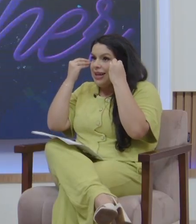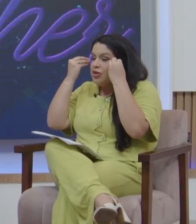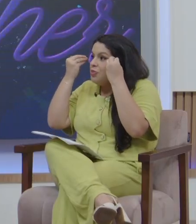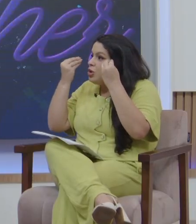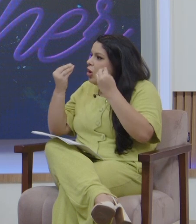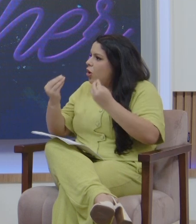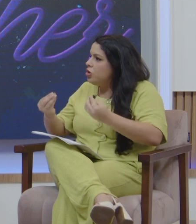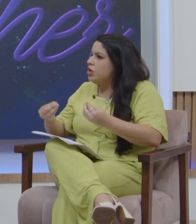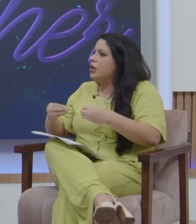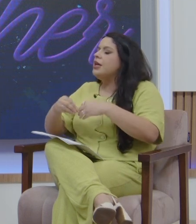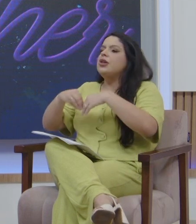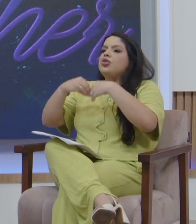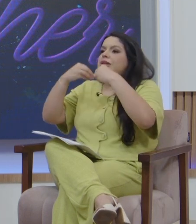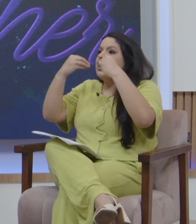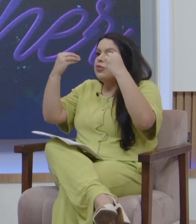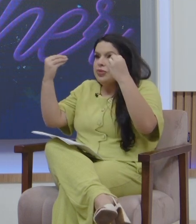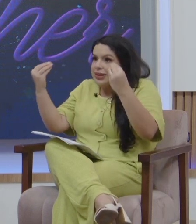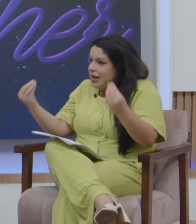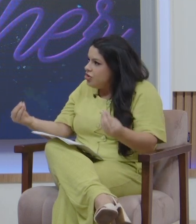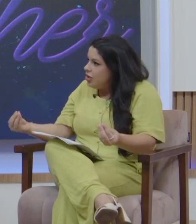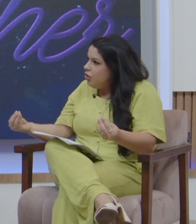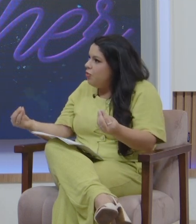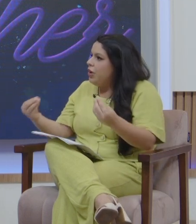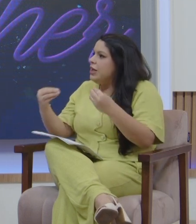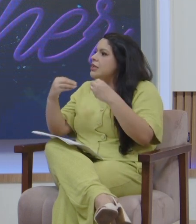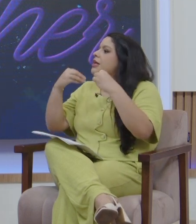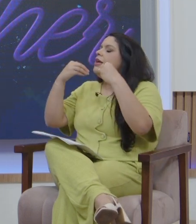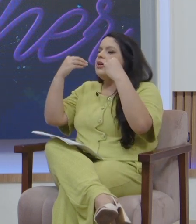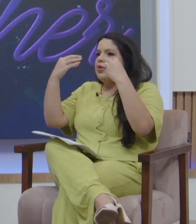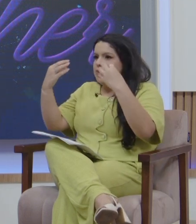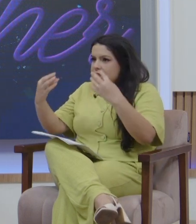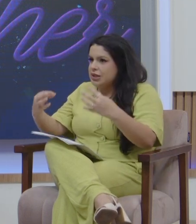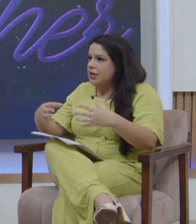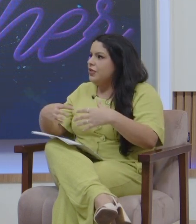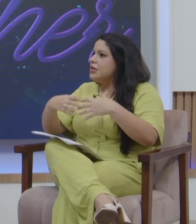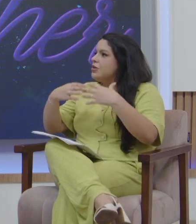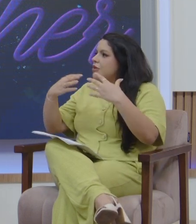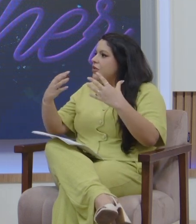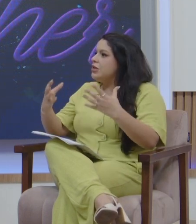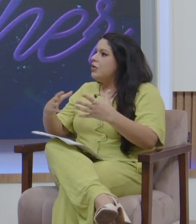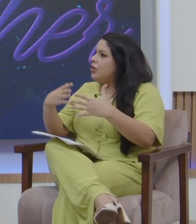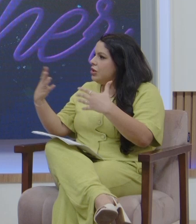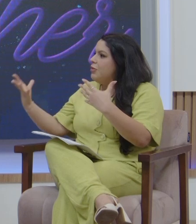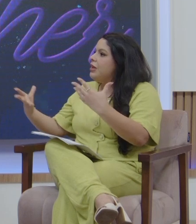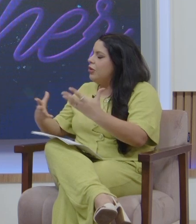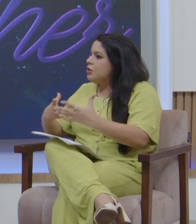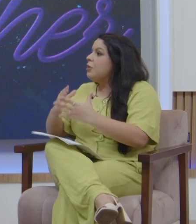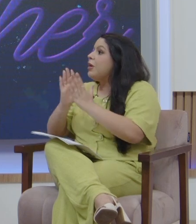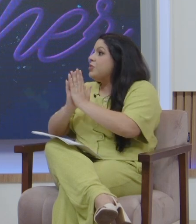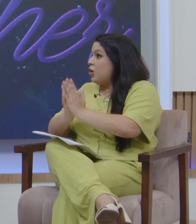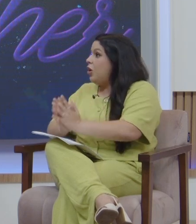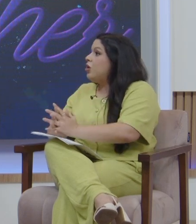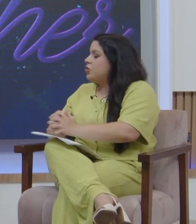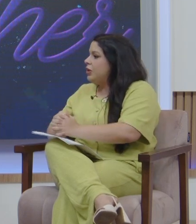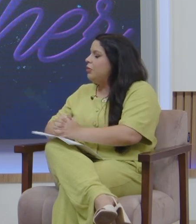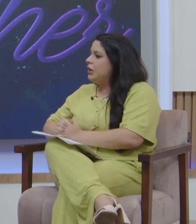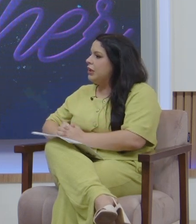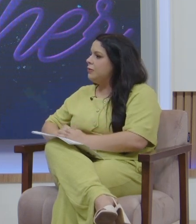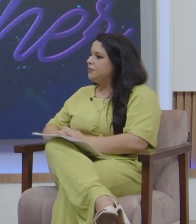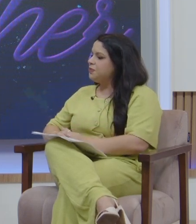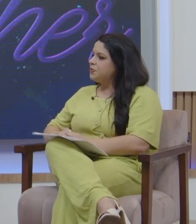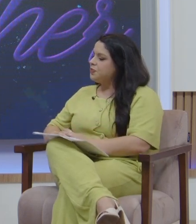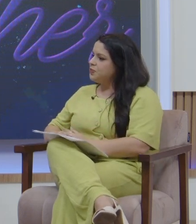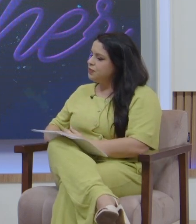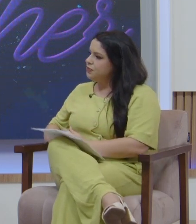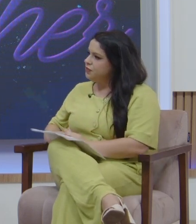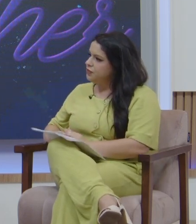a questão psicológica de estar numa tragédia como essa e conseguir fazer o serviço. Eu acho que também tem todo esse preparo psicológico também, né?